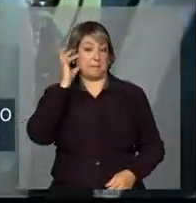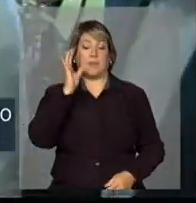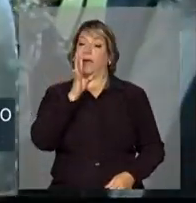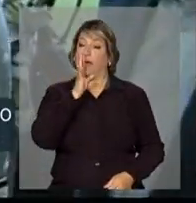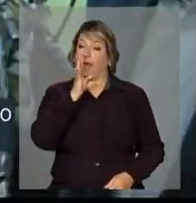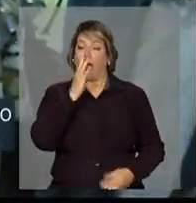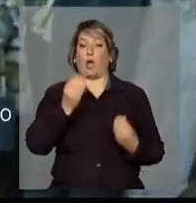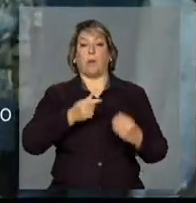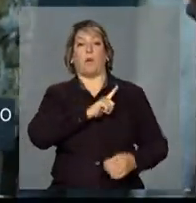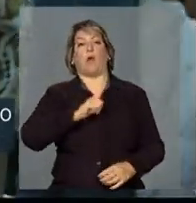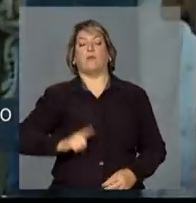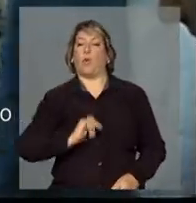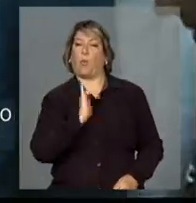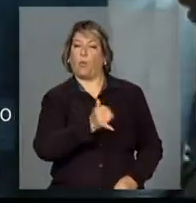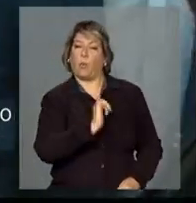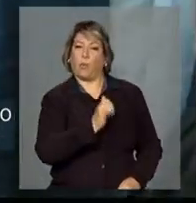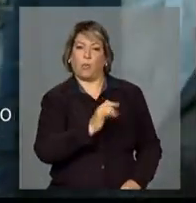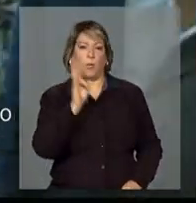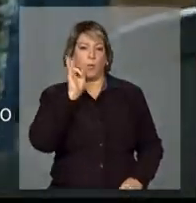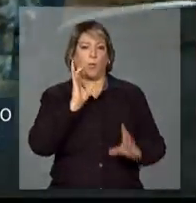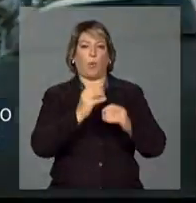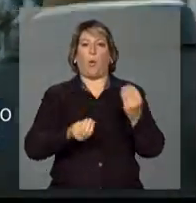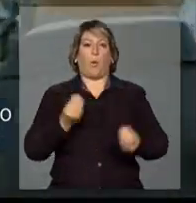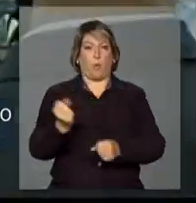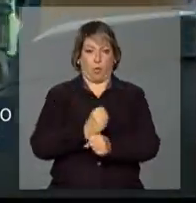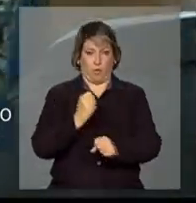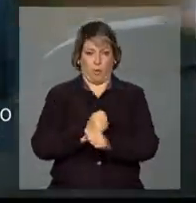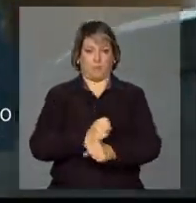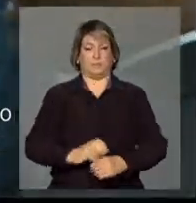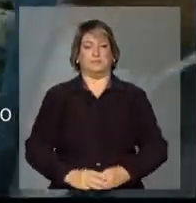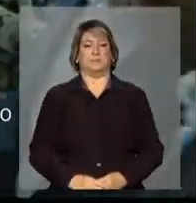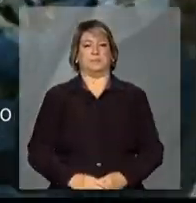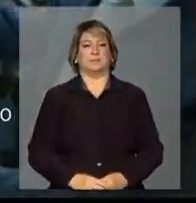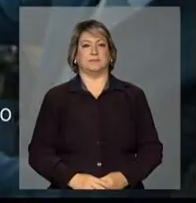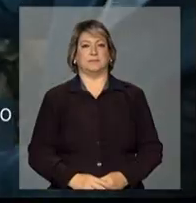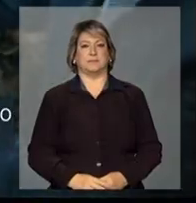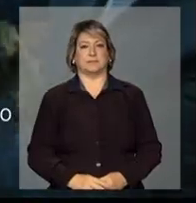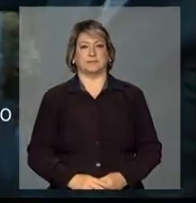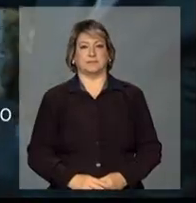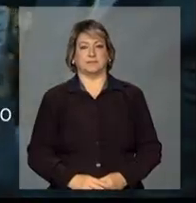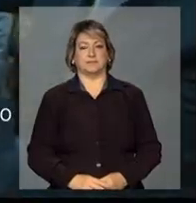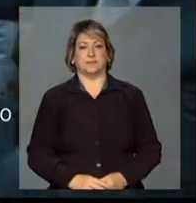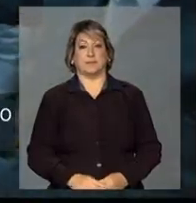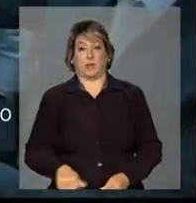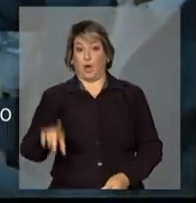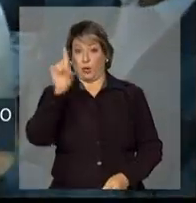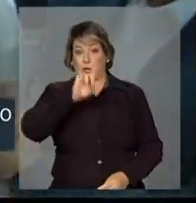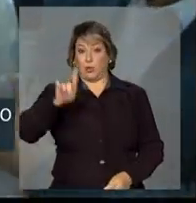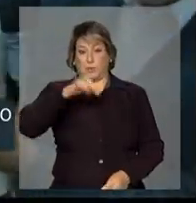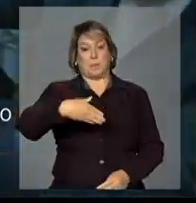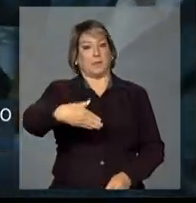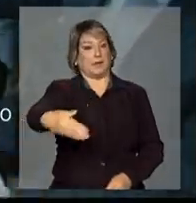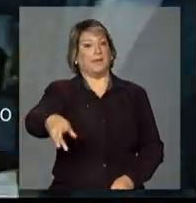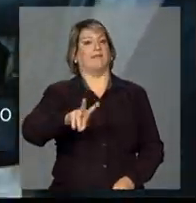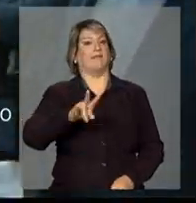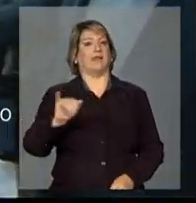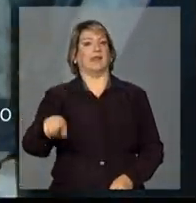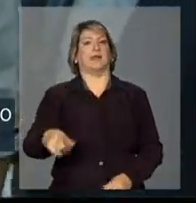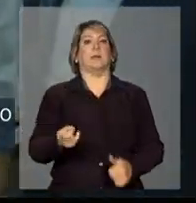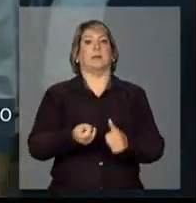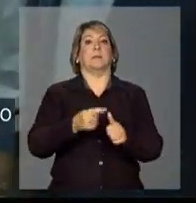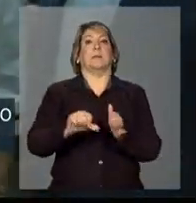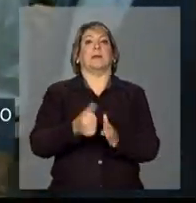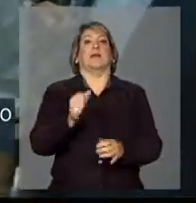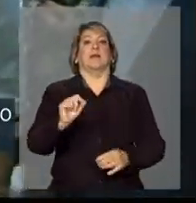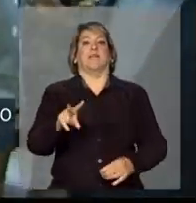Jacques Wagner. No domingo, então, o primeiro jogo,